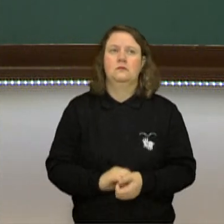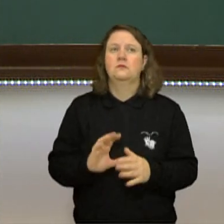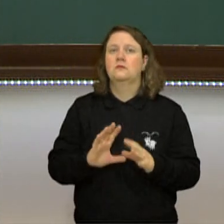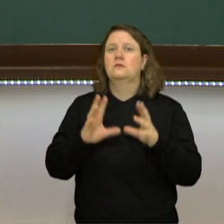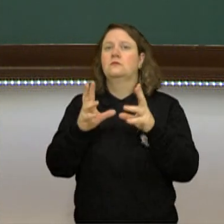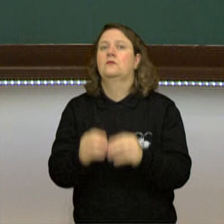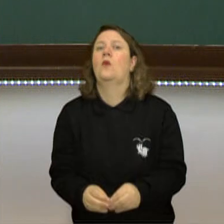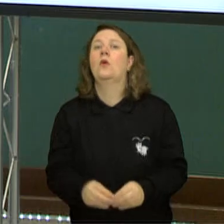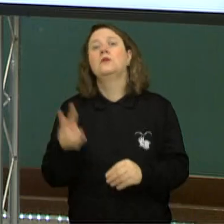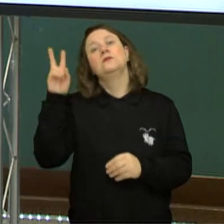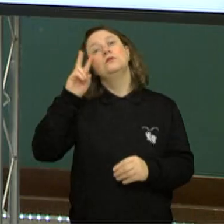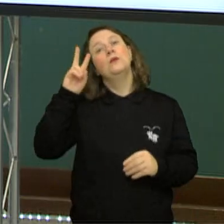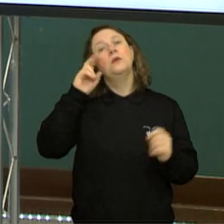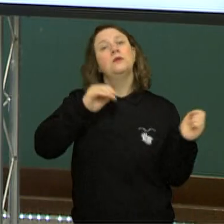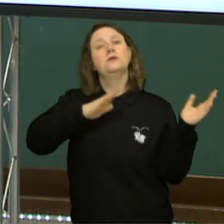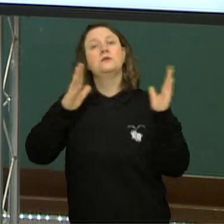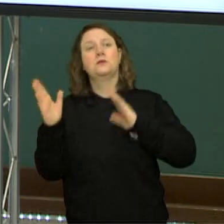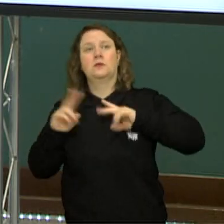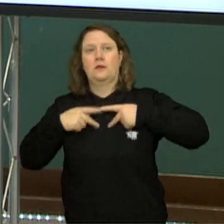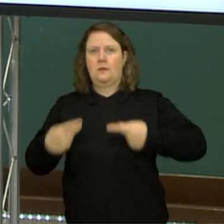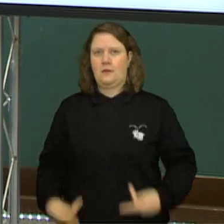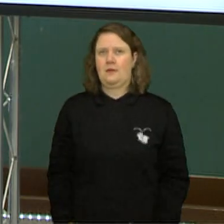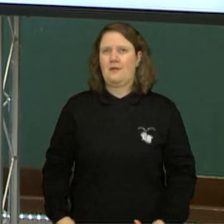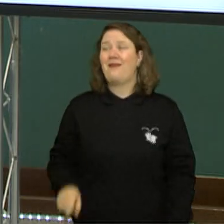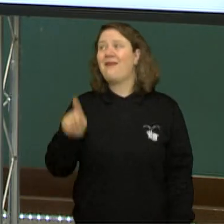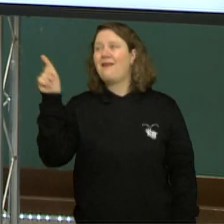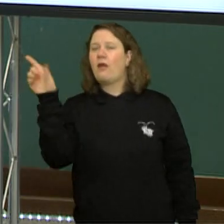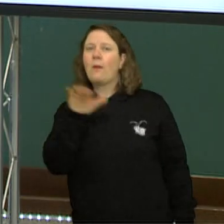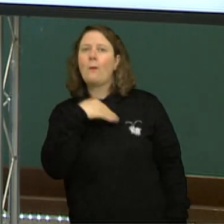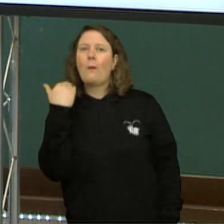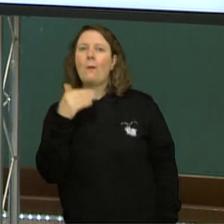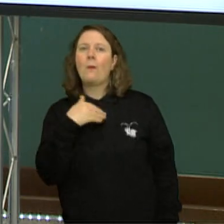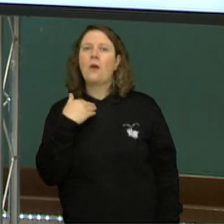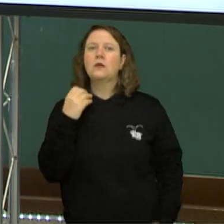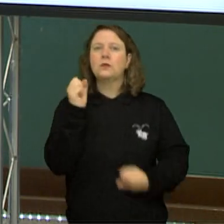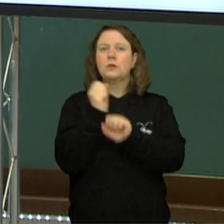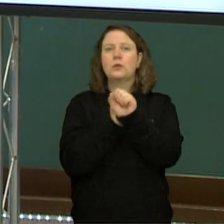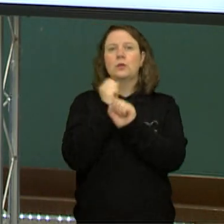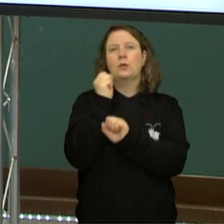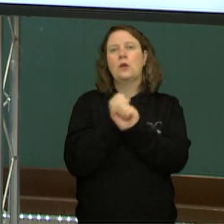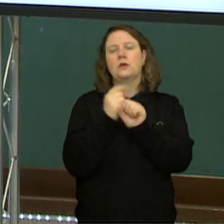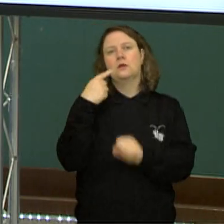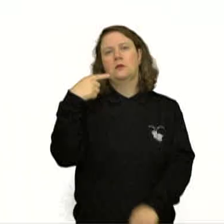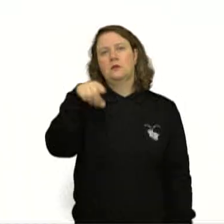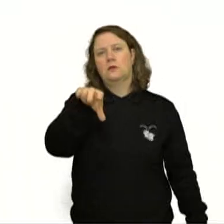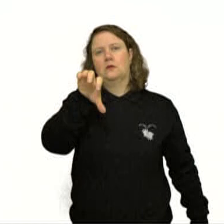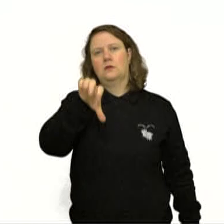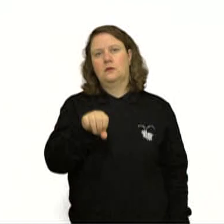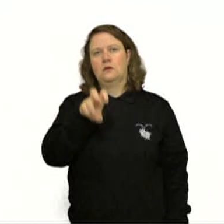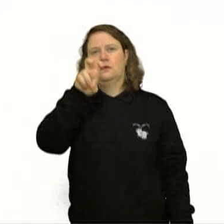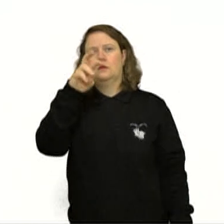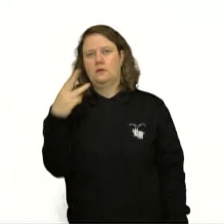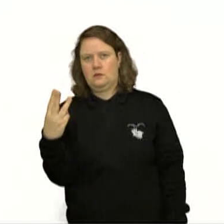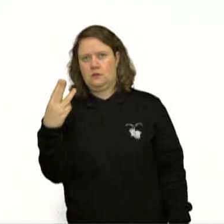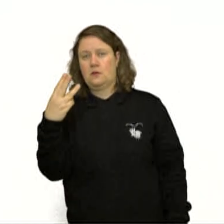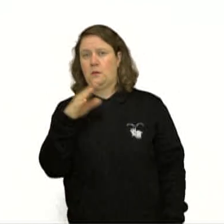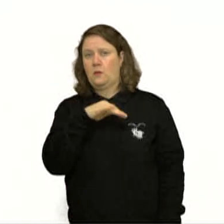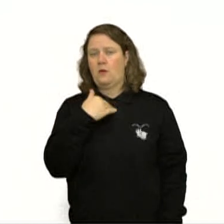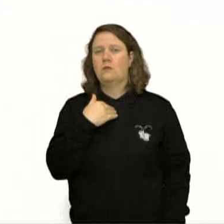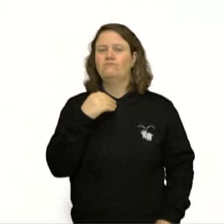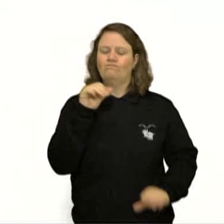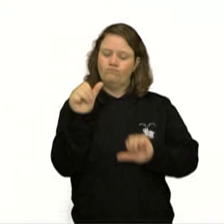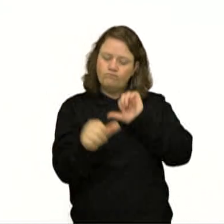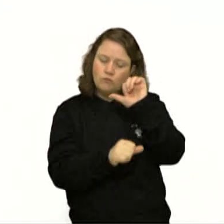história da humanidade, Stalin morreu. Em 1953, o Stalin morreu. Tá? Houve mudanças tanto na